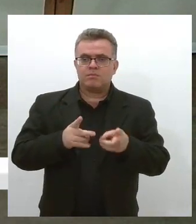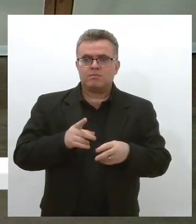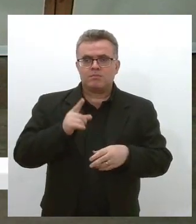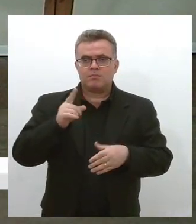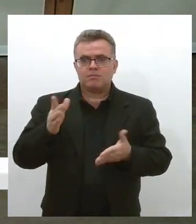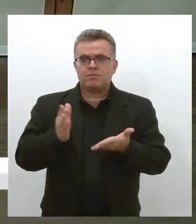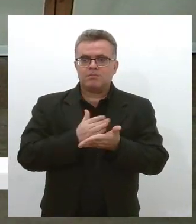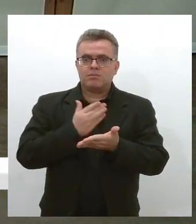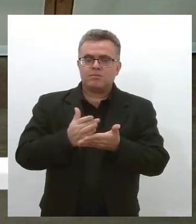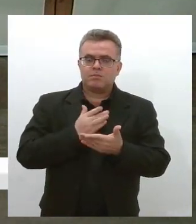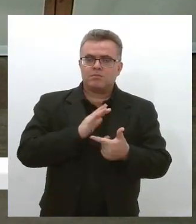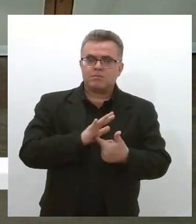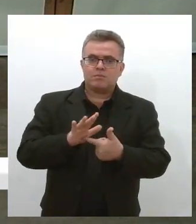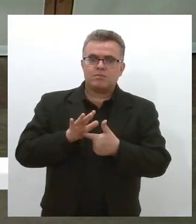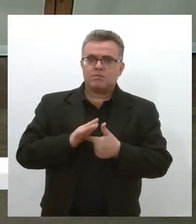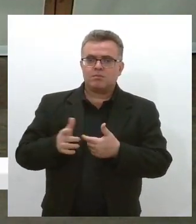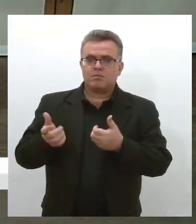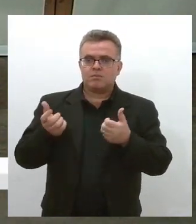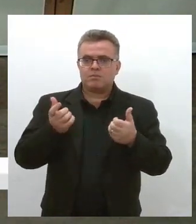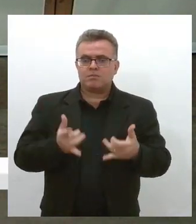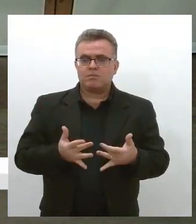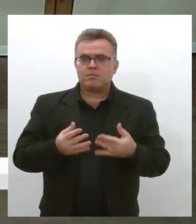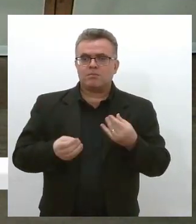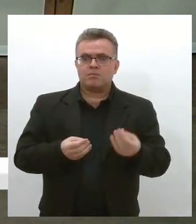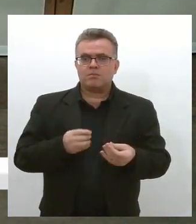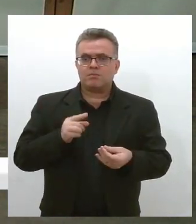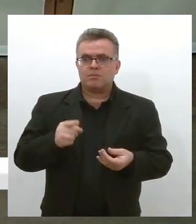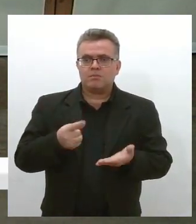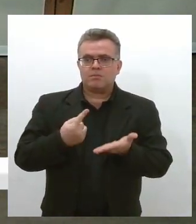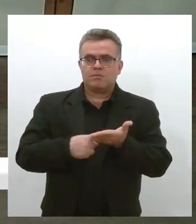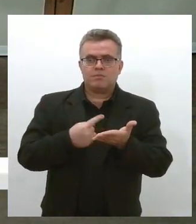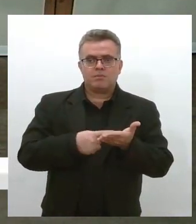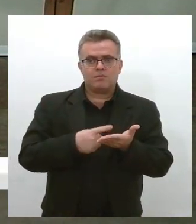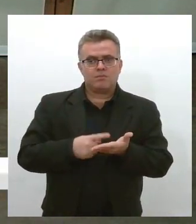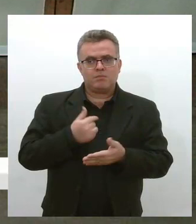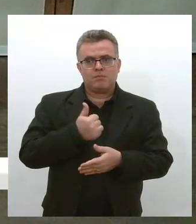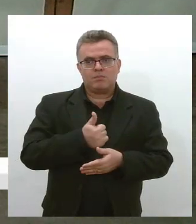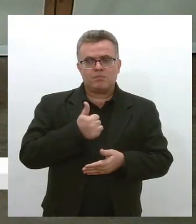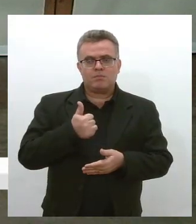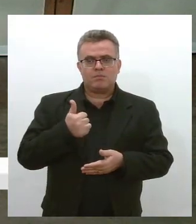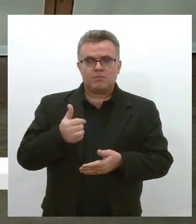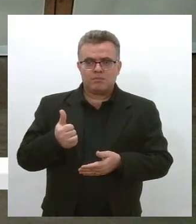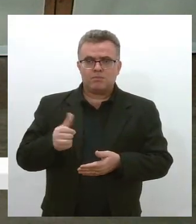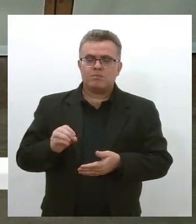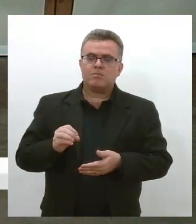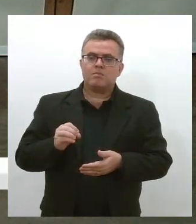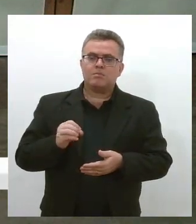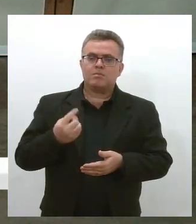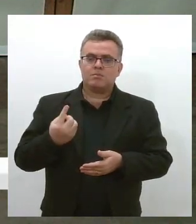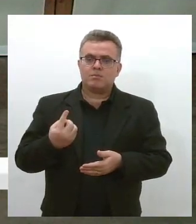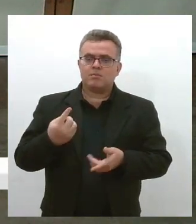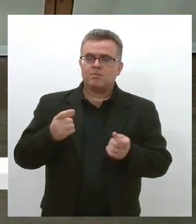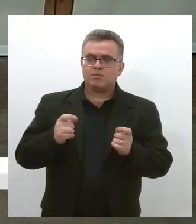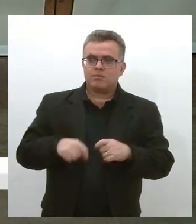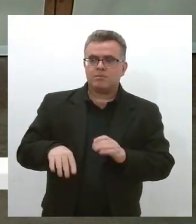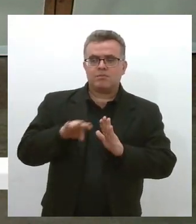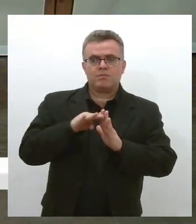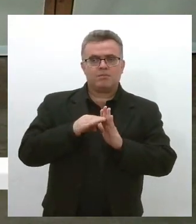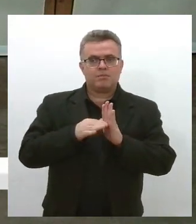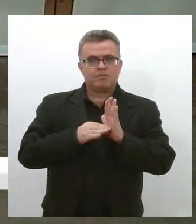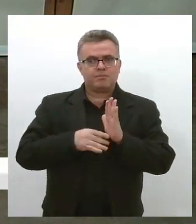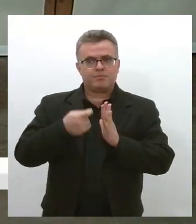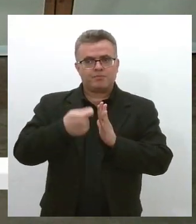E que você trouxesse para a gente o seguinte: você reuniu aí 101 verbetes. Eu acho que é um ótimo exercício, né, para se ter